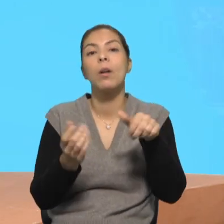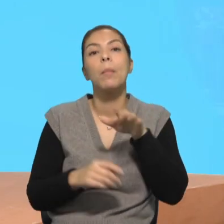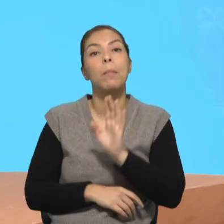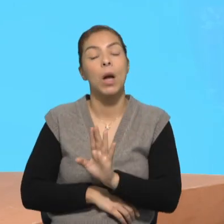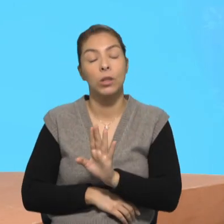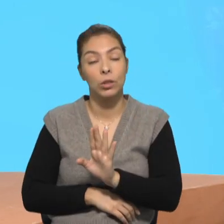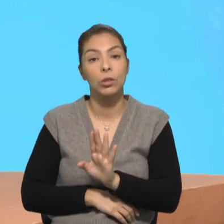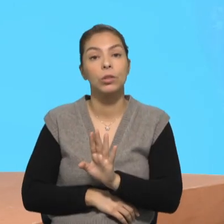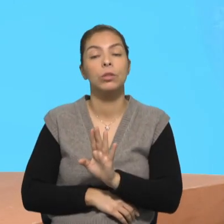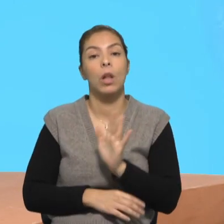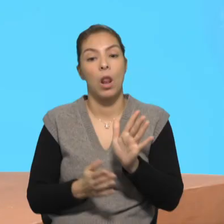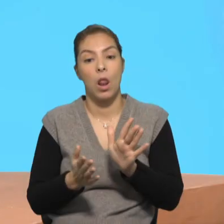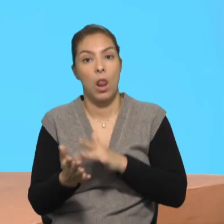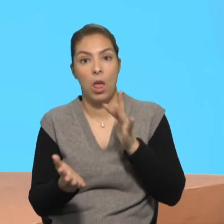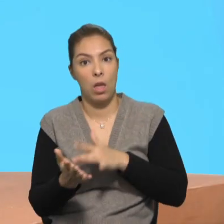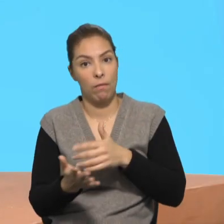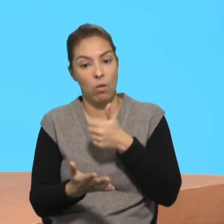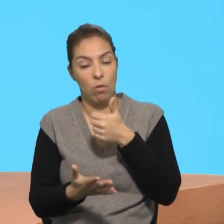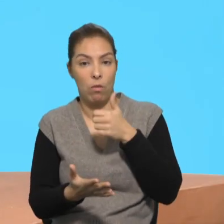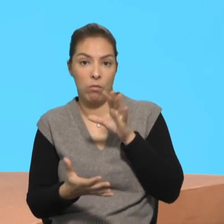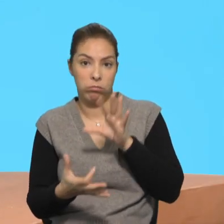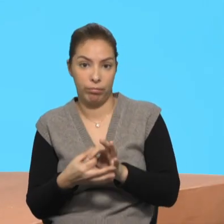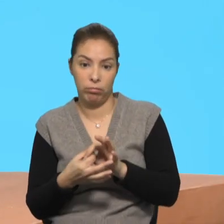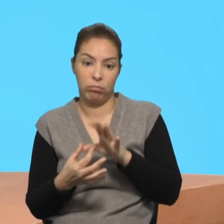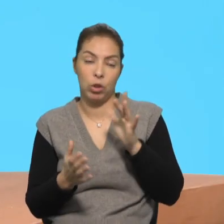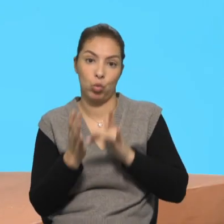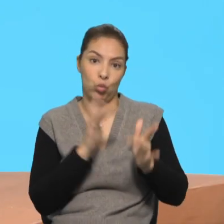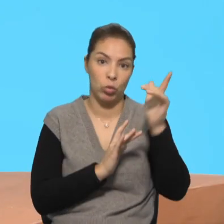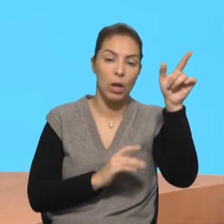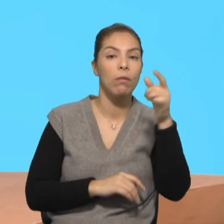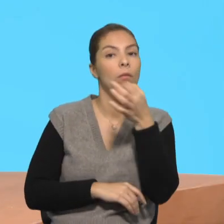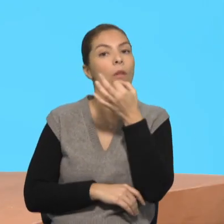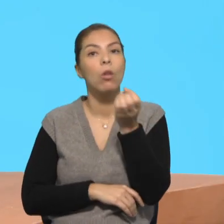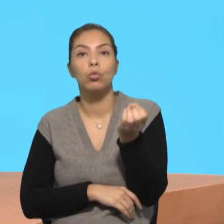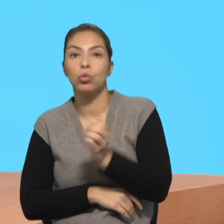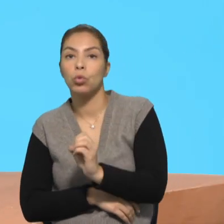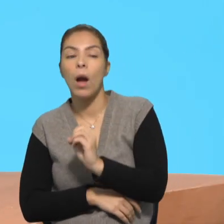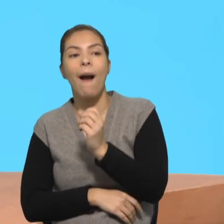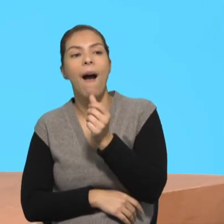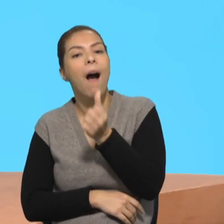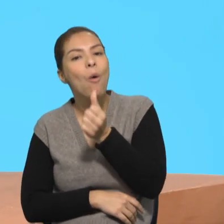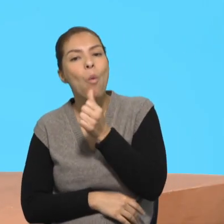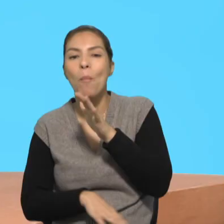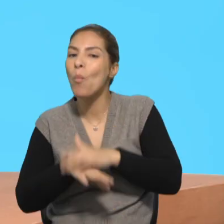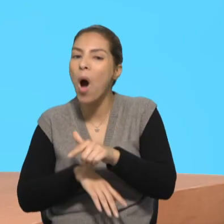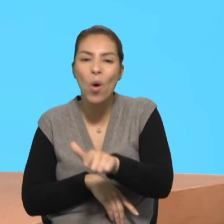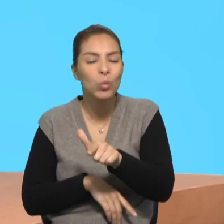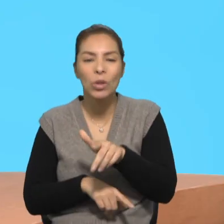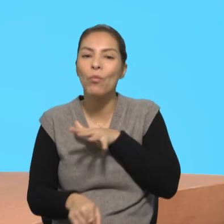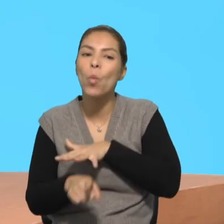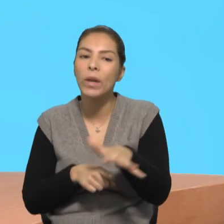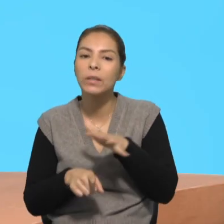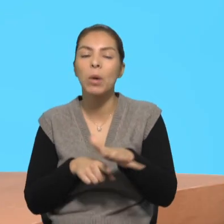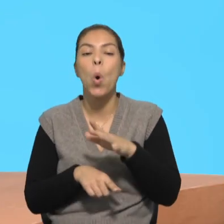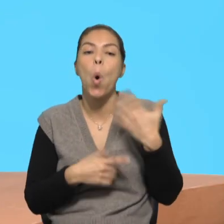os evangelhos narram todos que a centralidade deste rito não está na água, nem nos ritos joaninos de